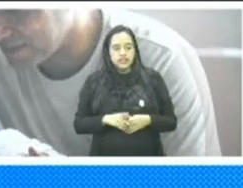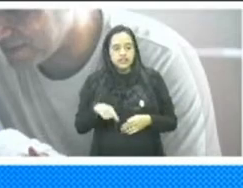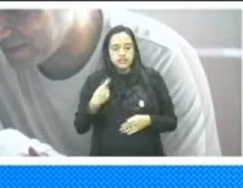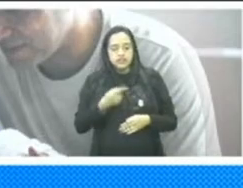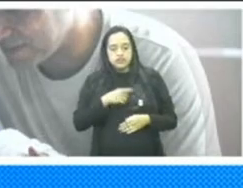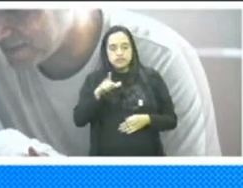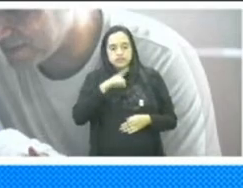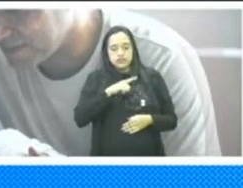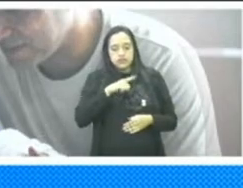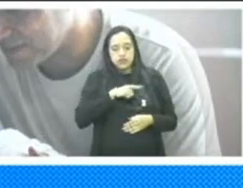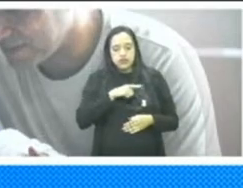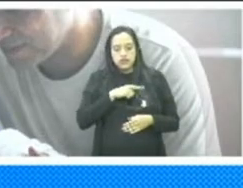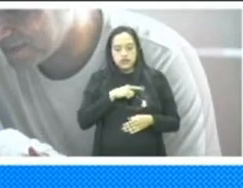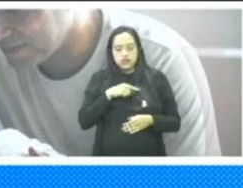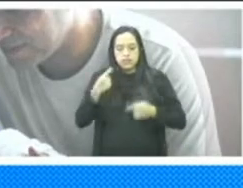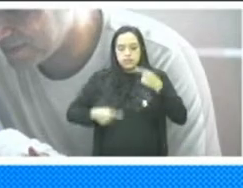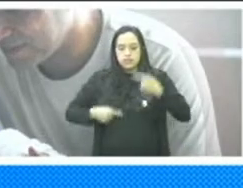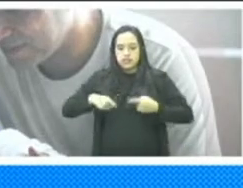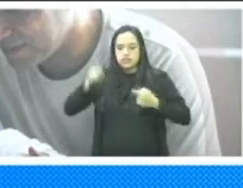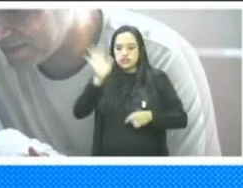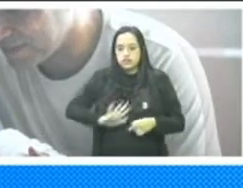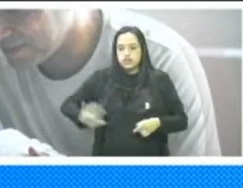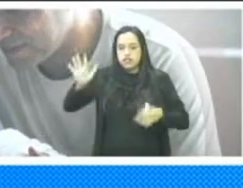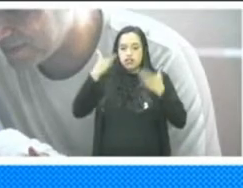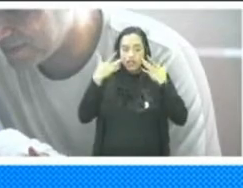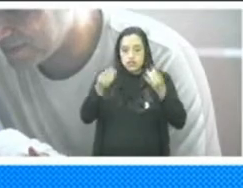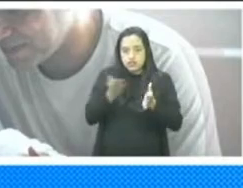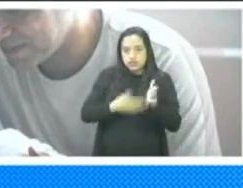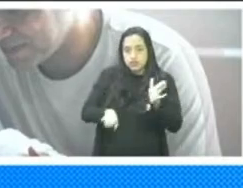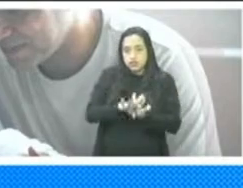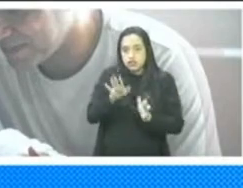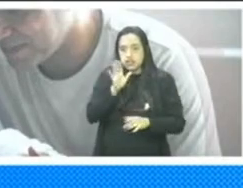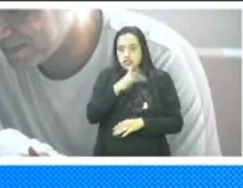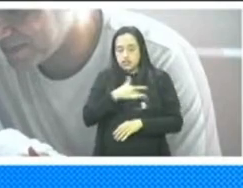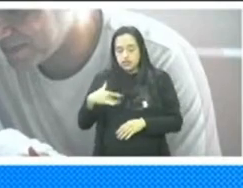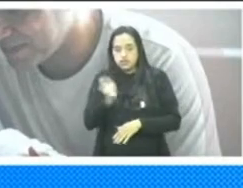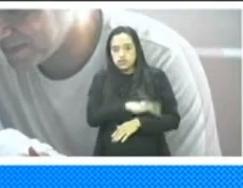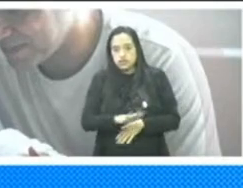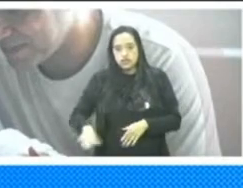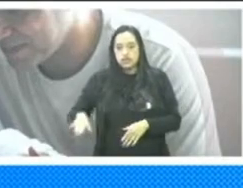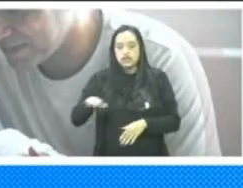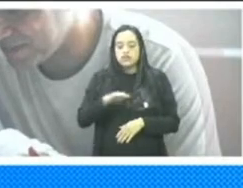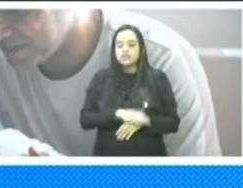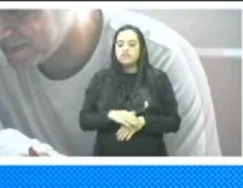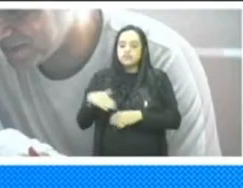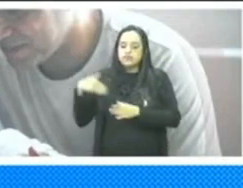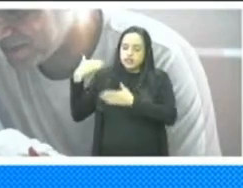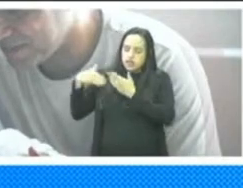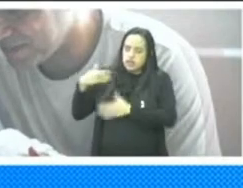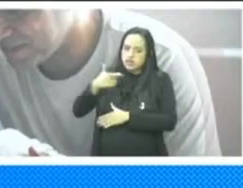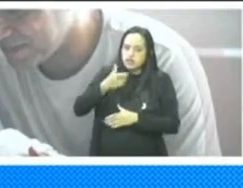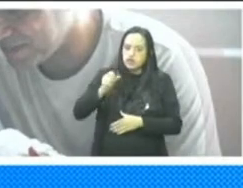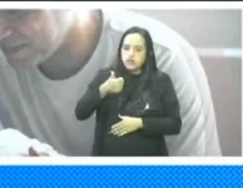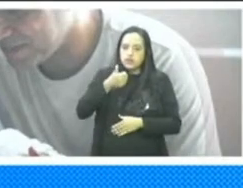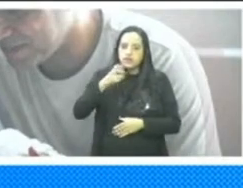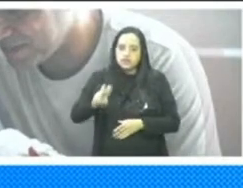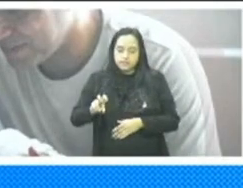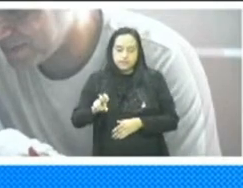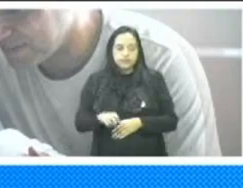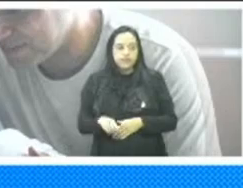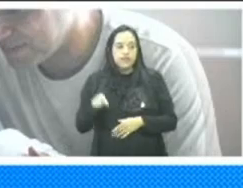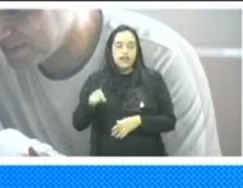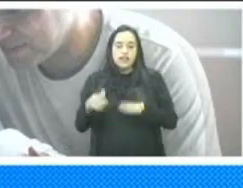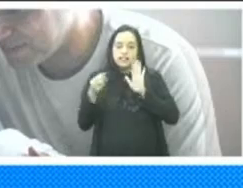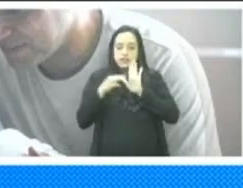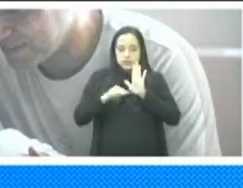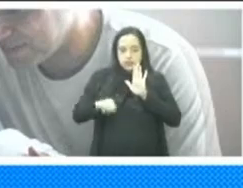gente tem, então, a Política Nacional de Atenção Integral à Saúde da Criança, PNAISC, desde 2015, e o